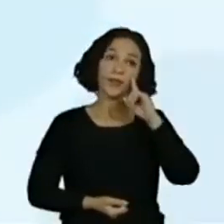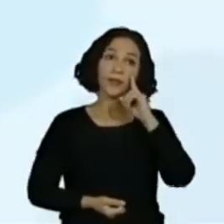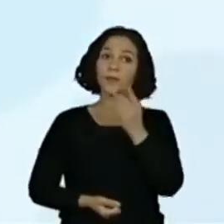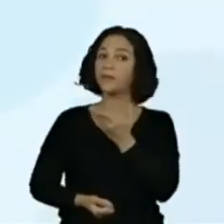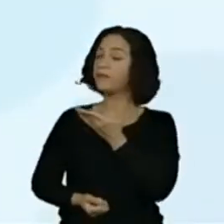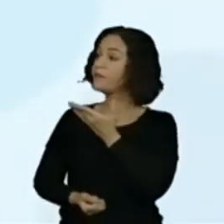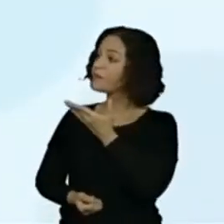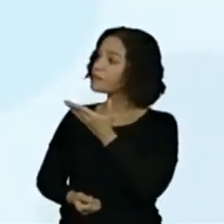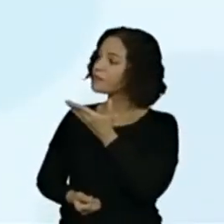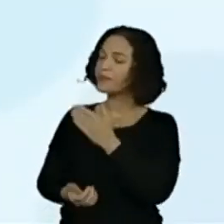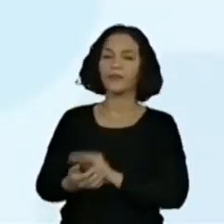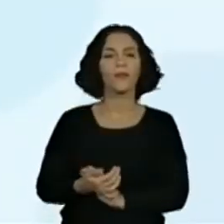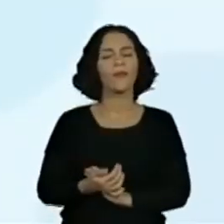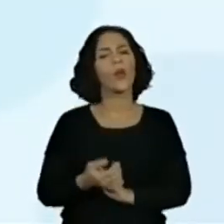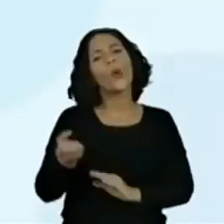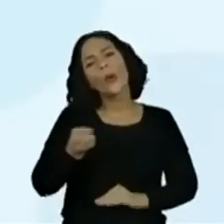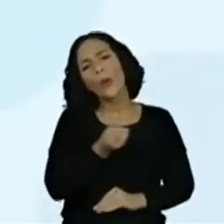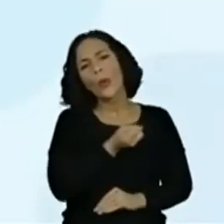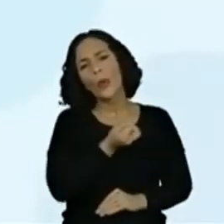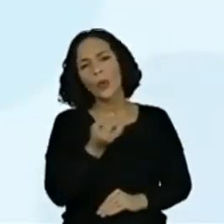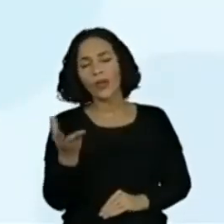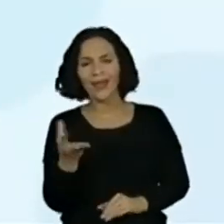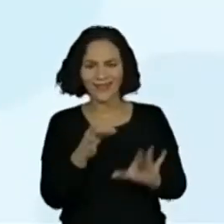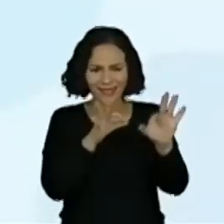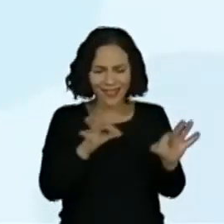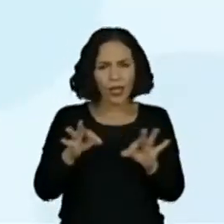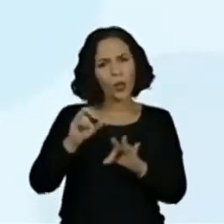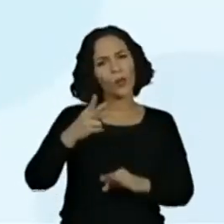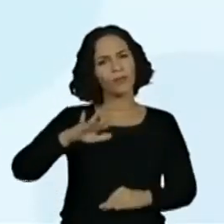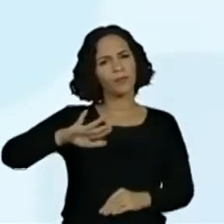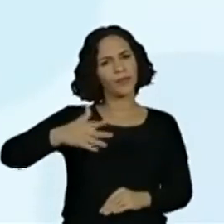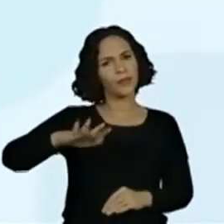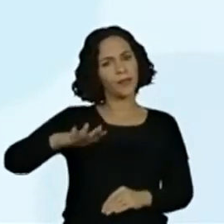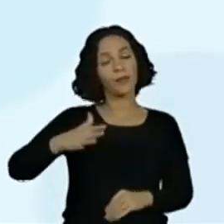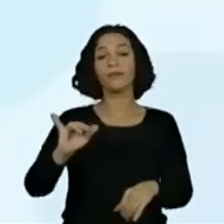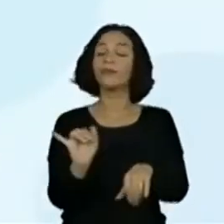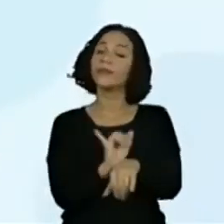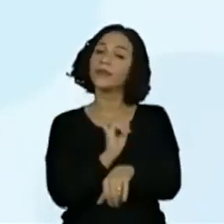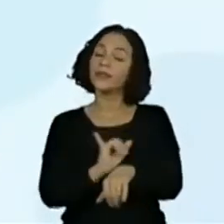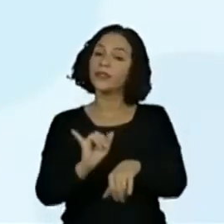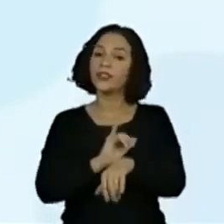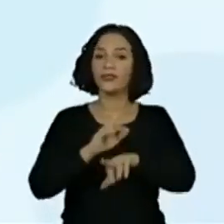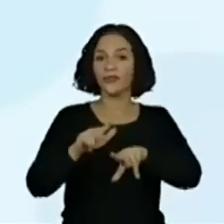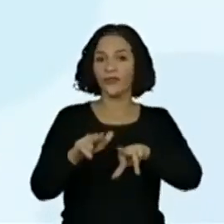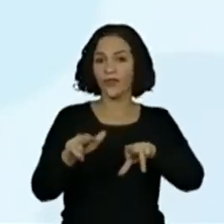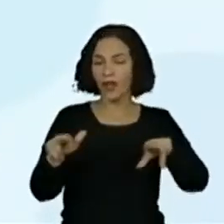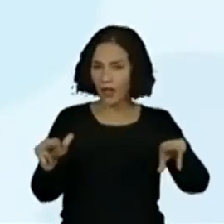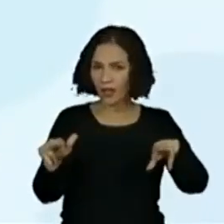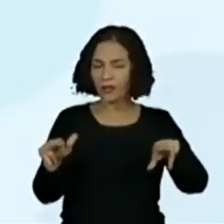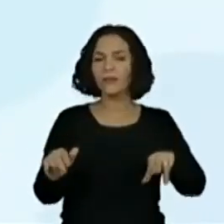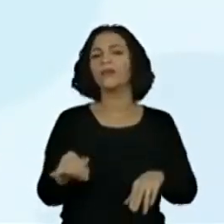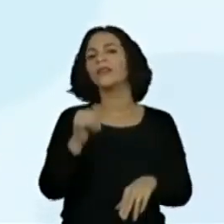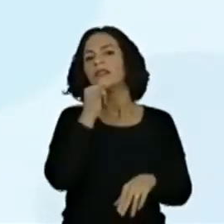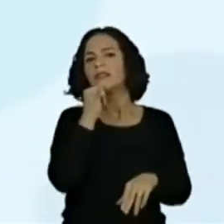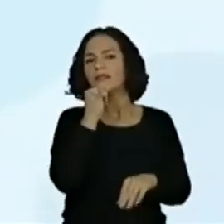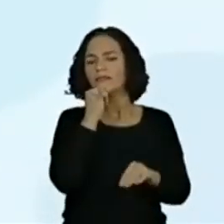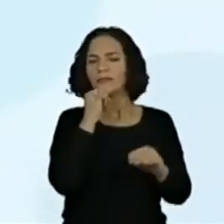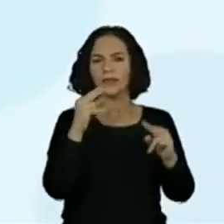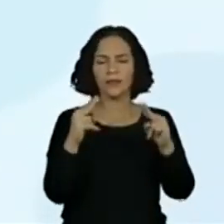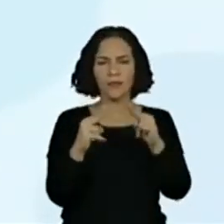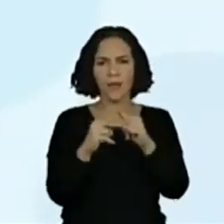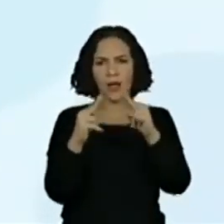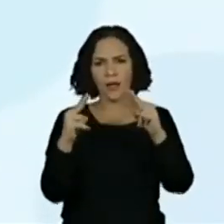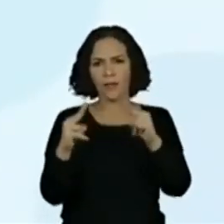Contar de maneira exata ou aproximada, utilizando diferentes estratégias como pareamento e